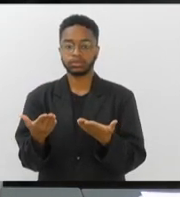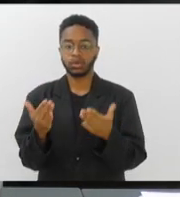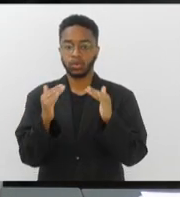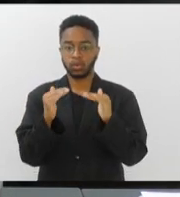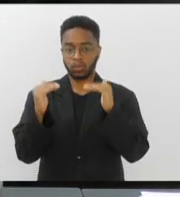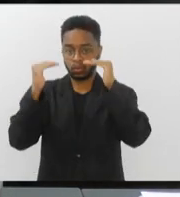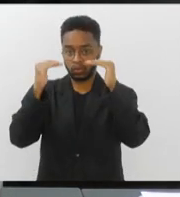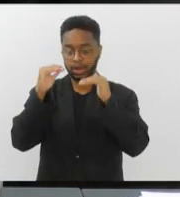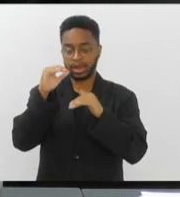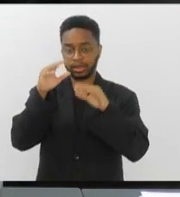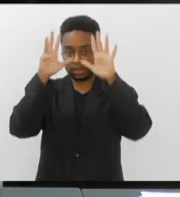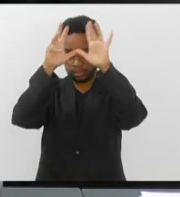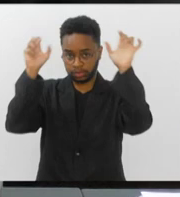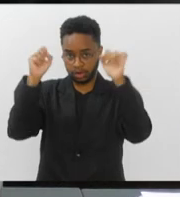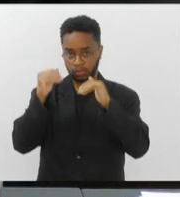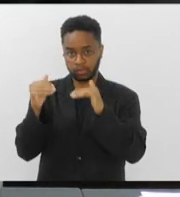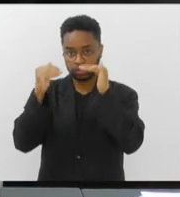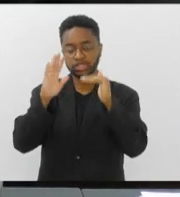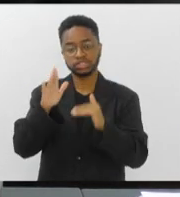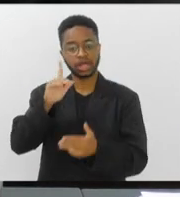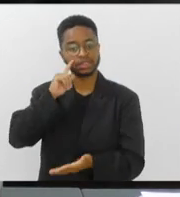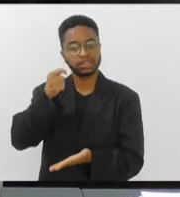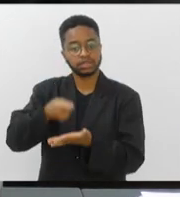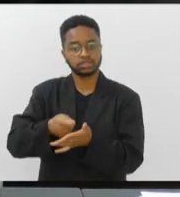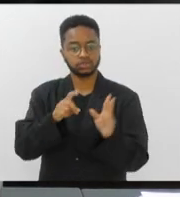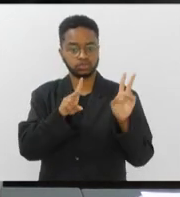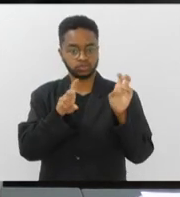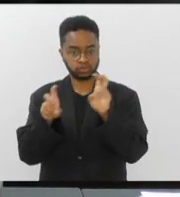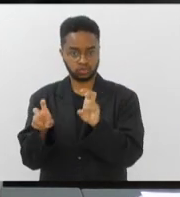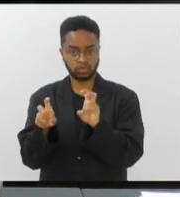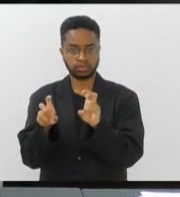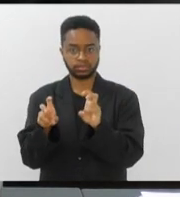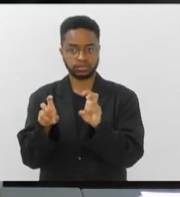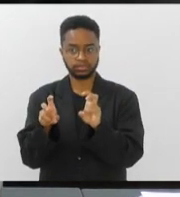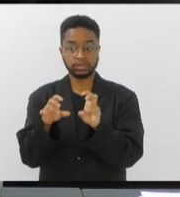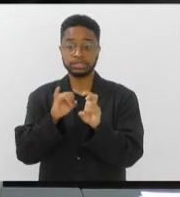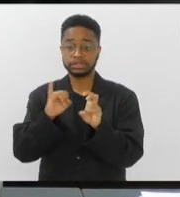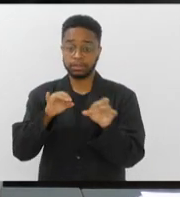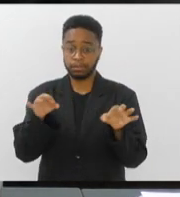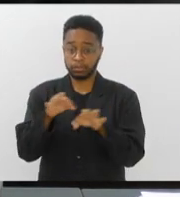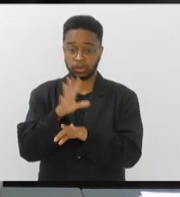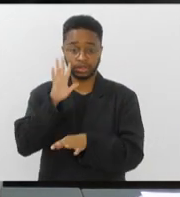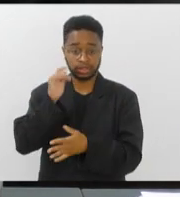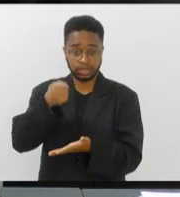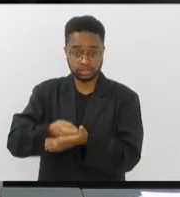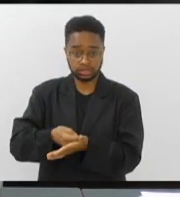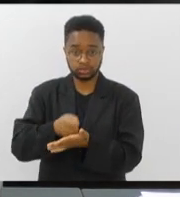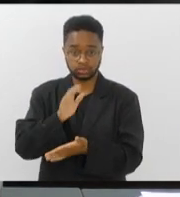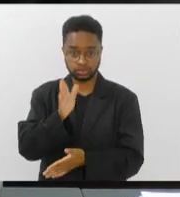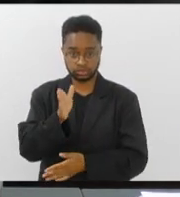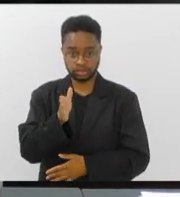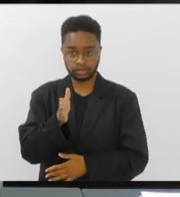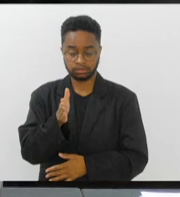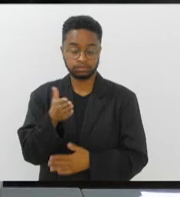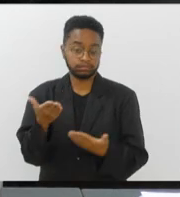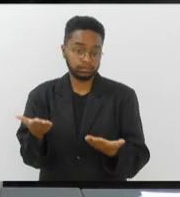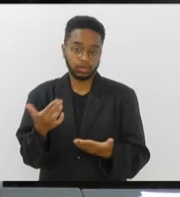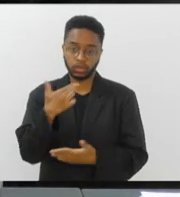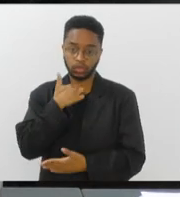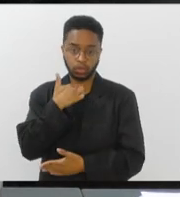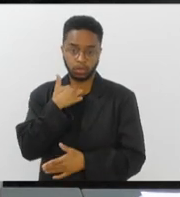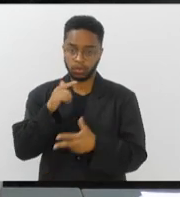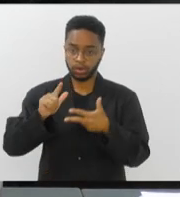Supremo já decidiu sobre a matéria. Se ele já decidiu sobre a matéria, não pode nem